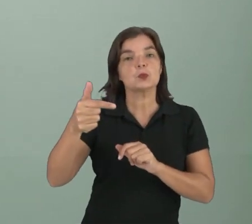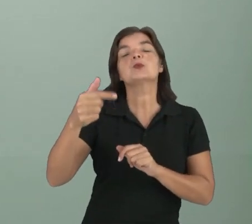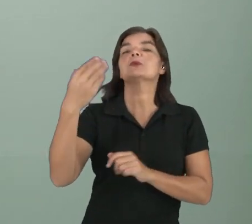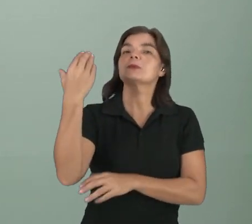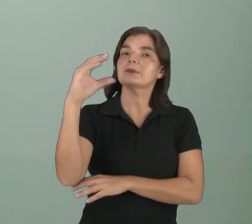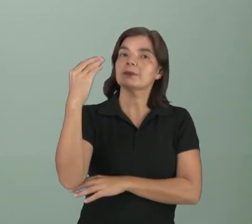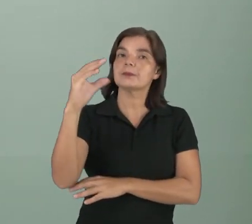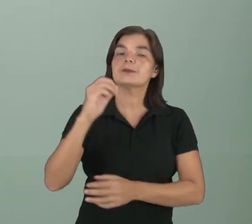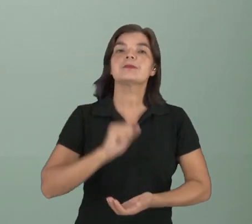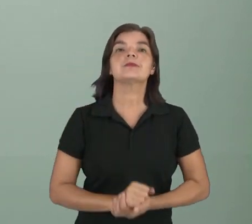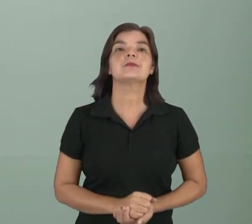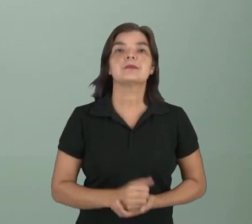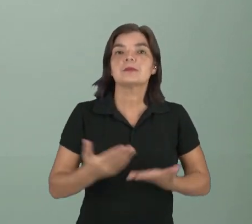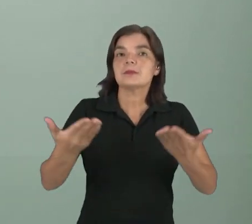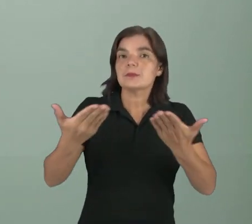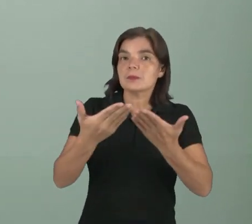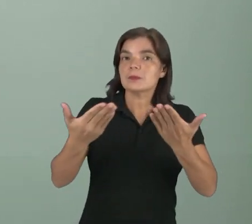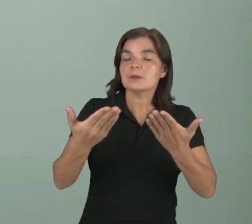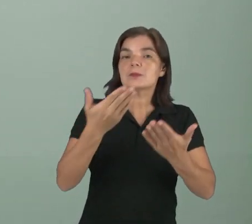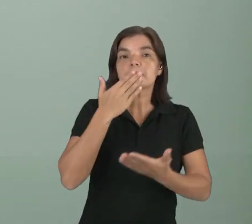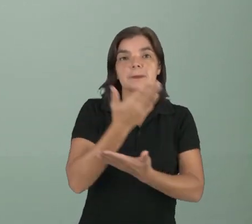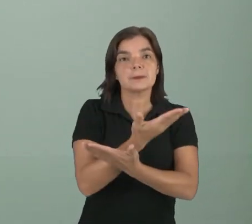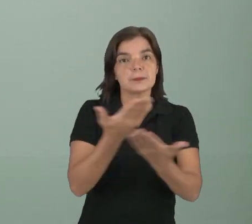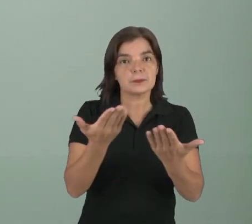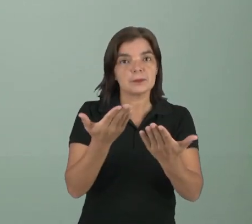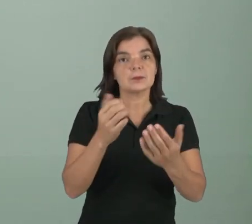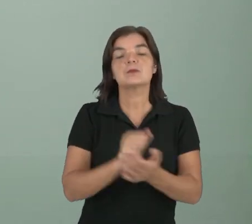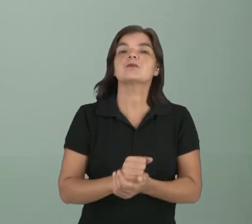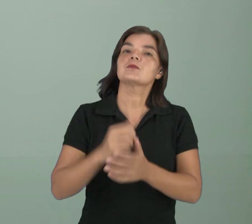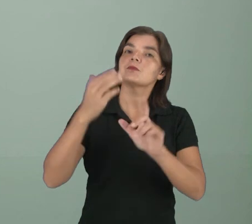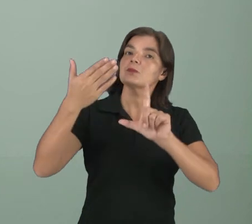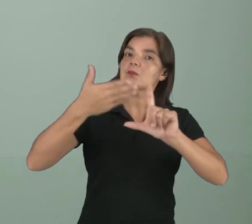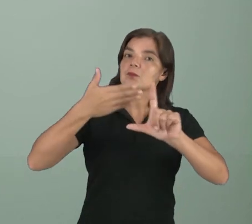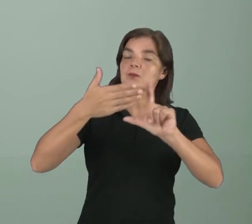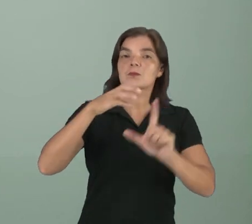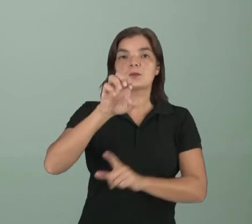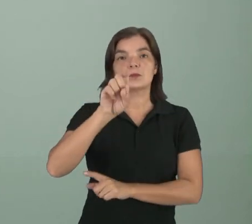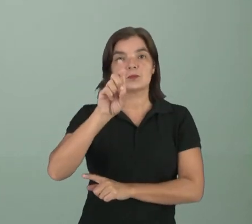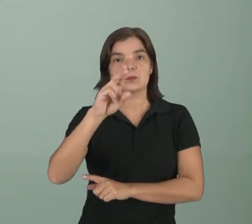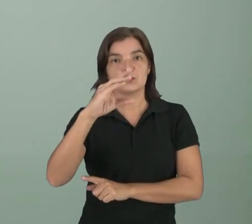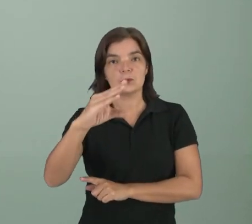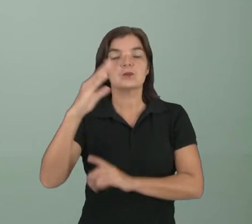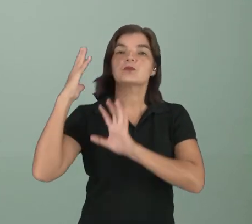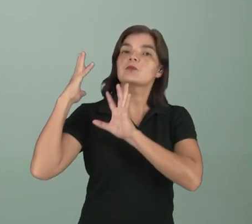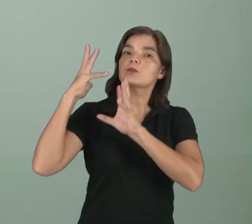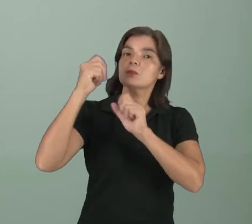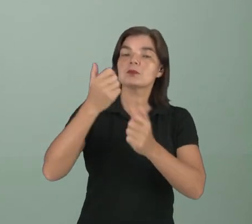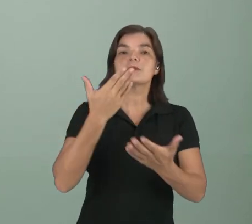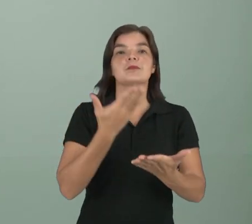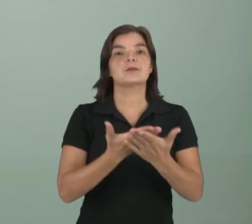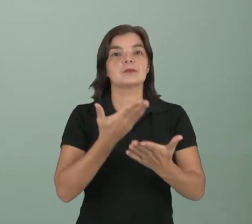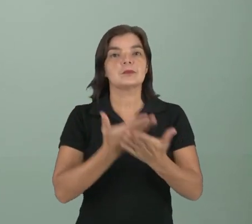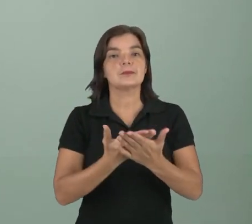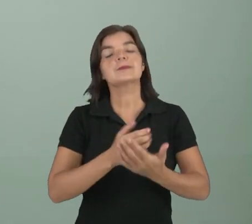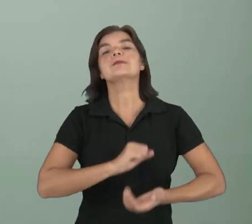ciência. Agora, eu peço a vocês que recorram à plataforma Eduque, revejam essa